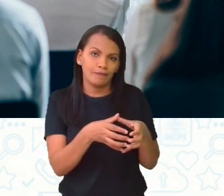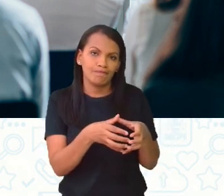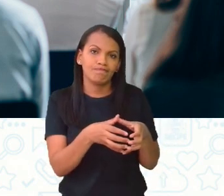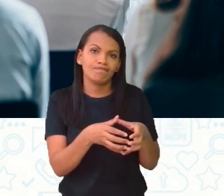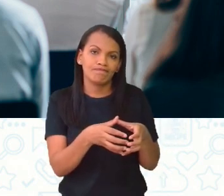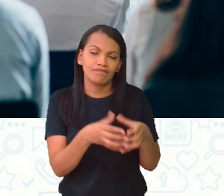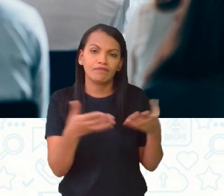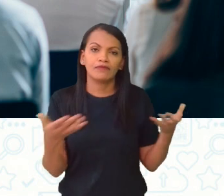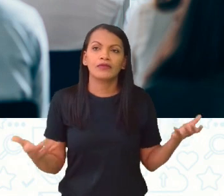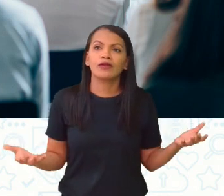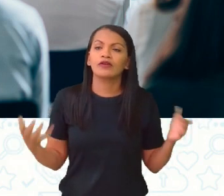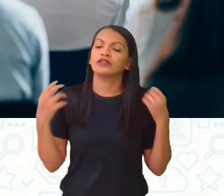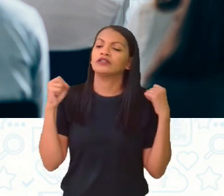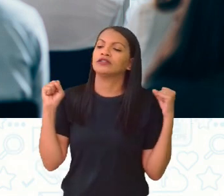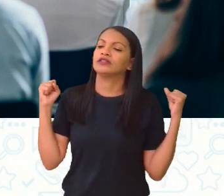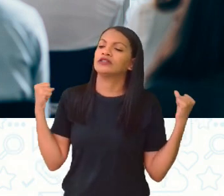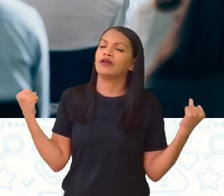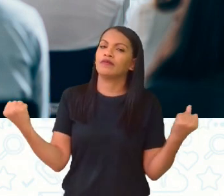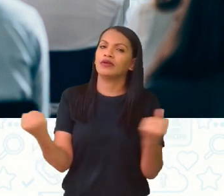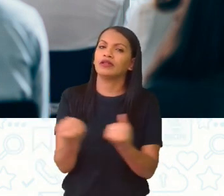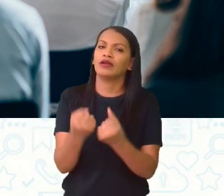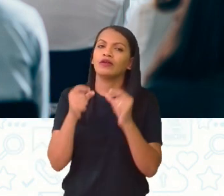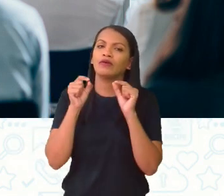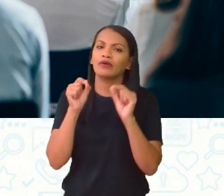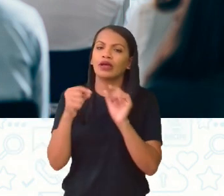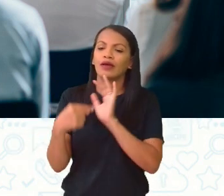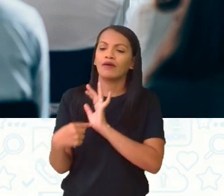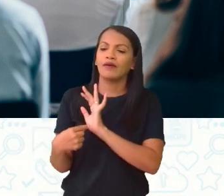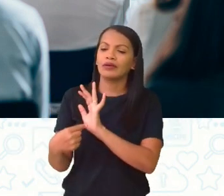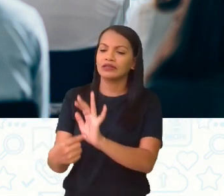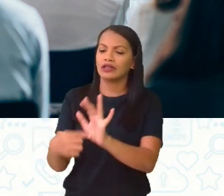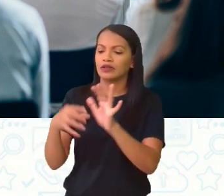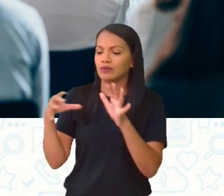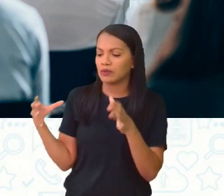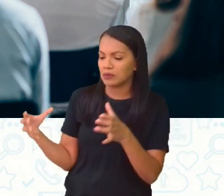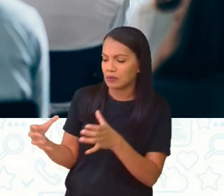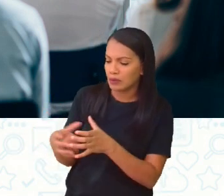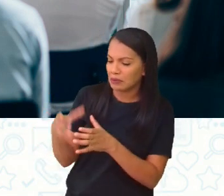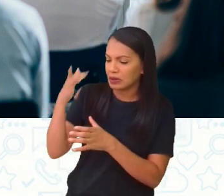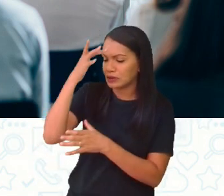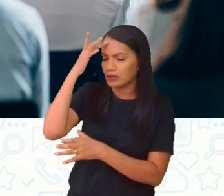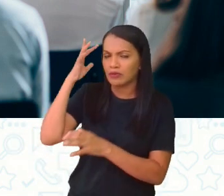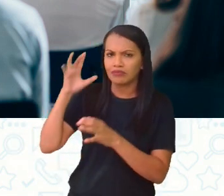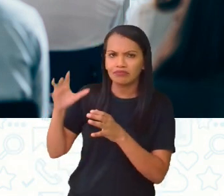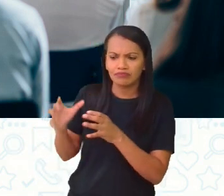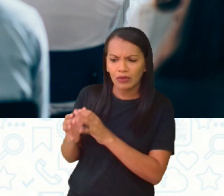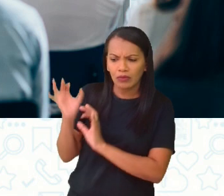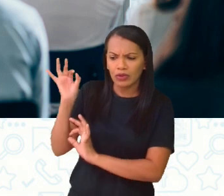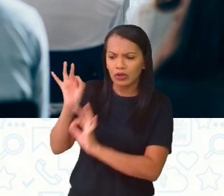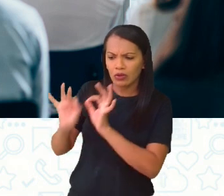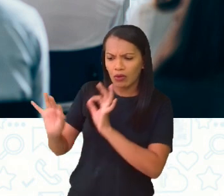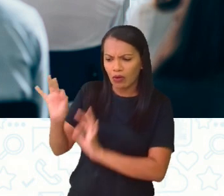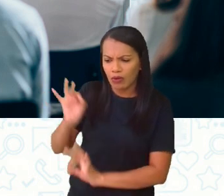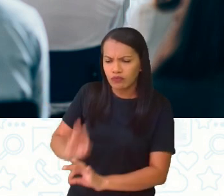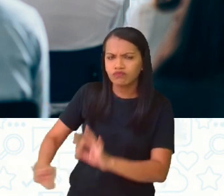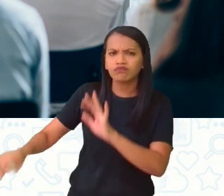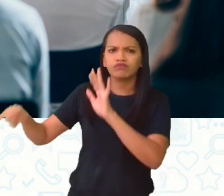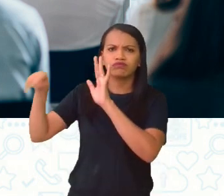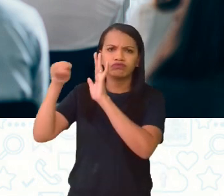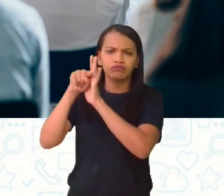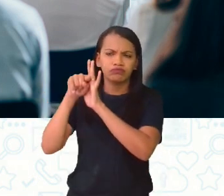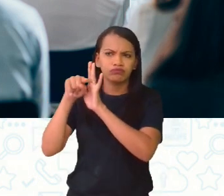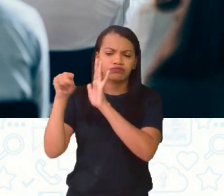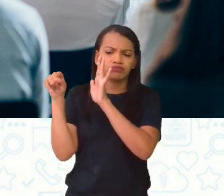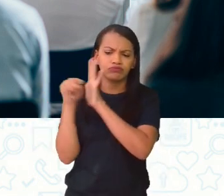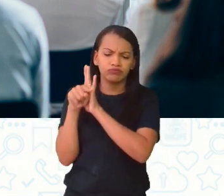Então, o seminário geralmente é apresentado, não é, por uma equipe que organizou, que preparou ali, não